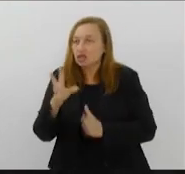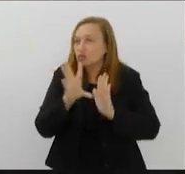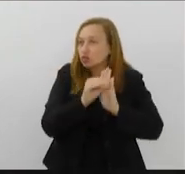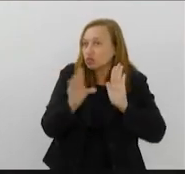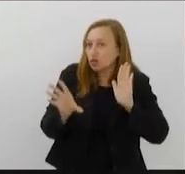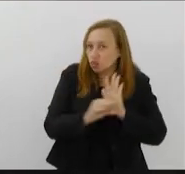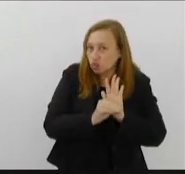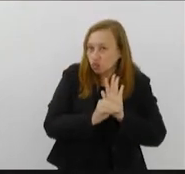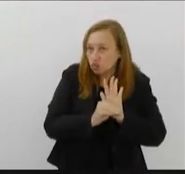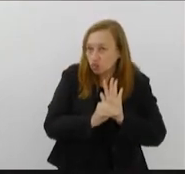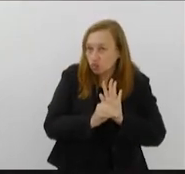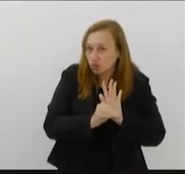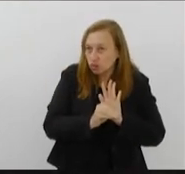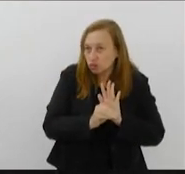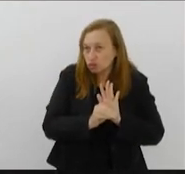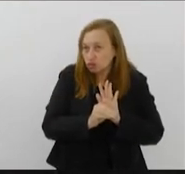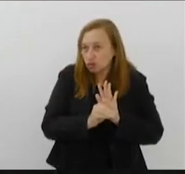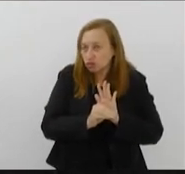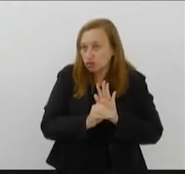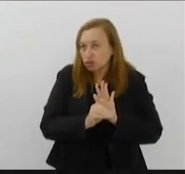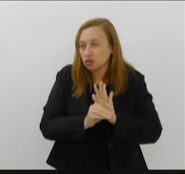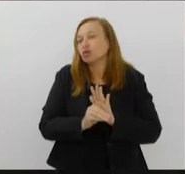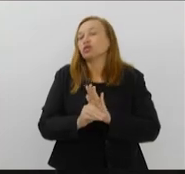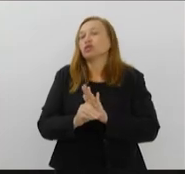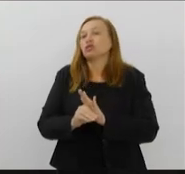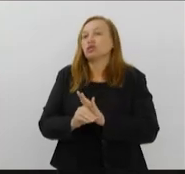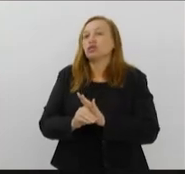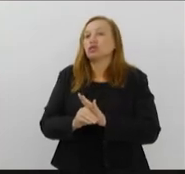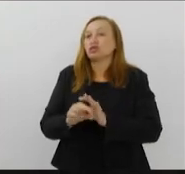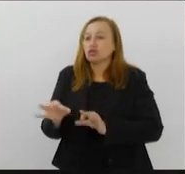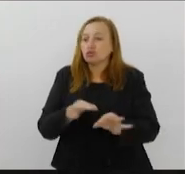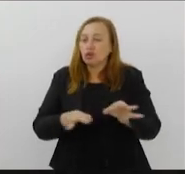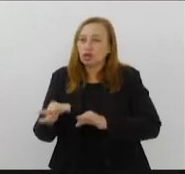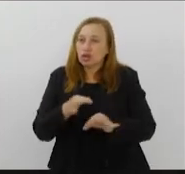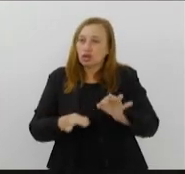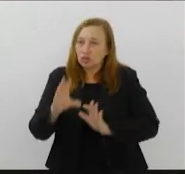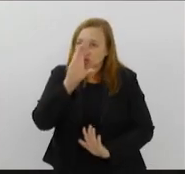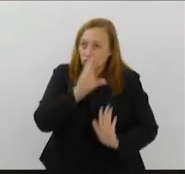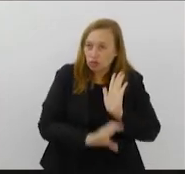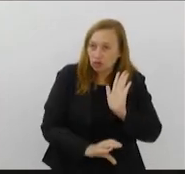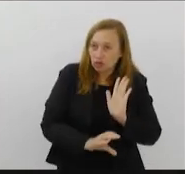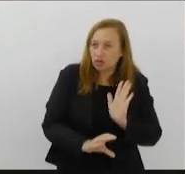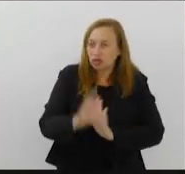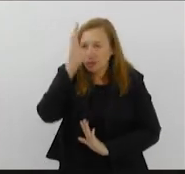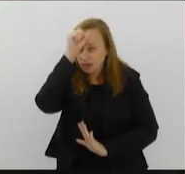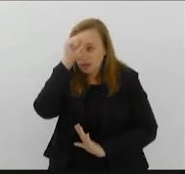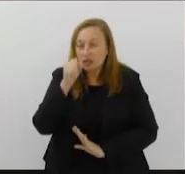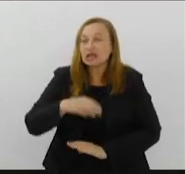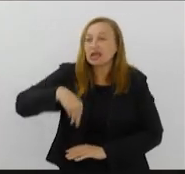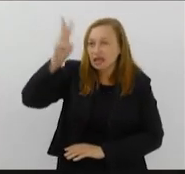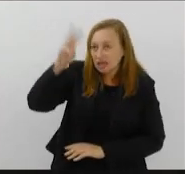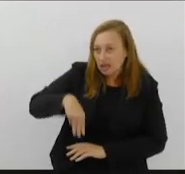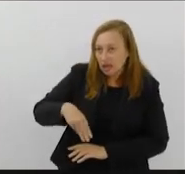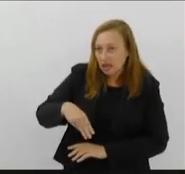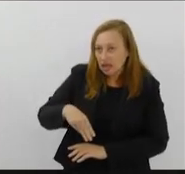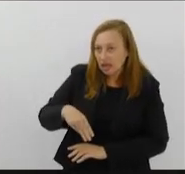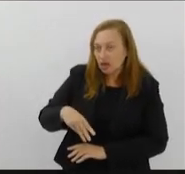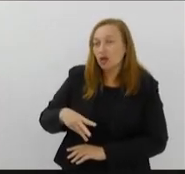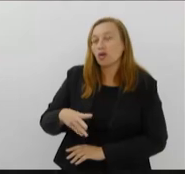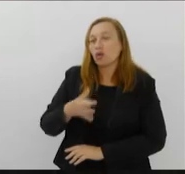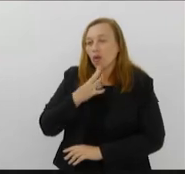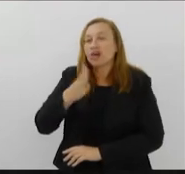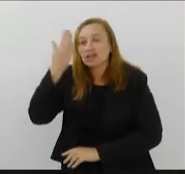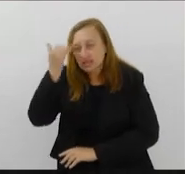conteúdos da matriz curricular dos programas de aprendizagem. Quem tem uma entidade formadora sabe que a cada 2 anos, né, você tem que